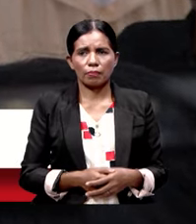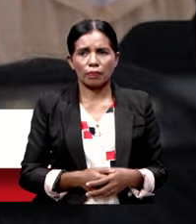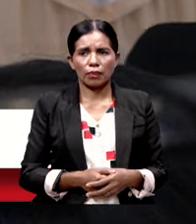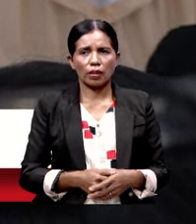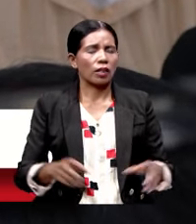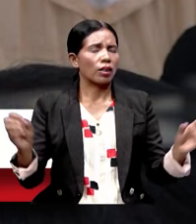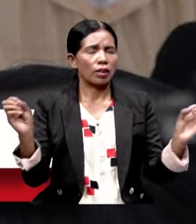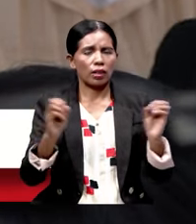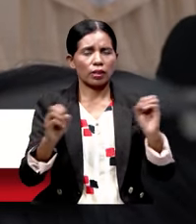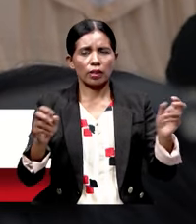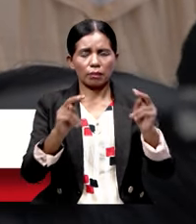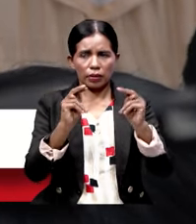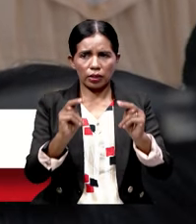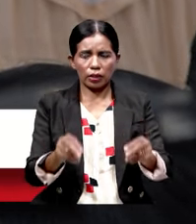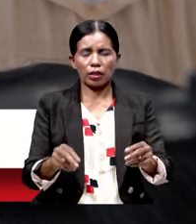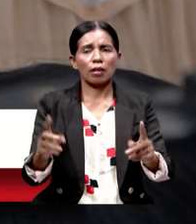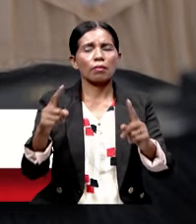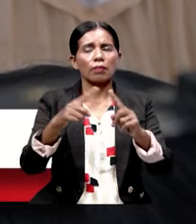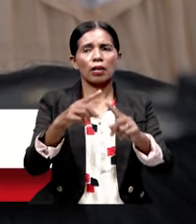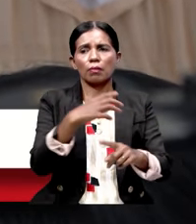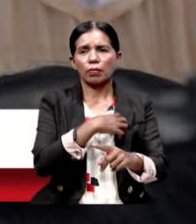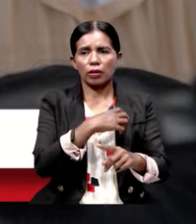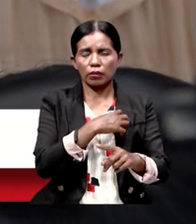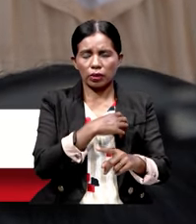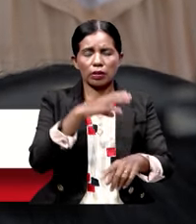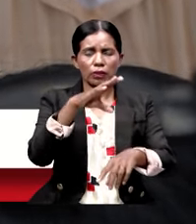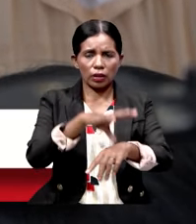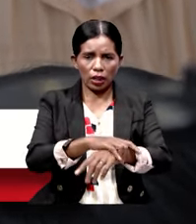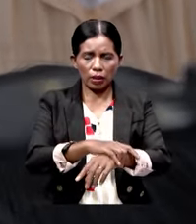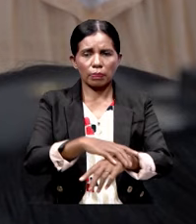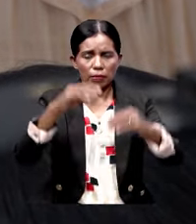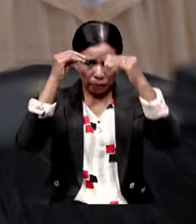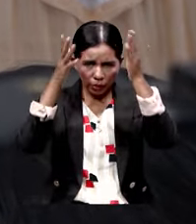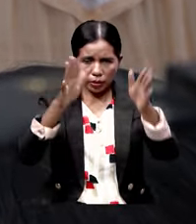la ihe necessidade ba polícia atu halo detenção ba professor Sira.